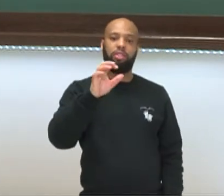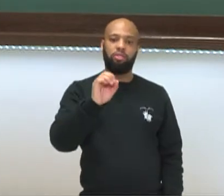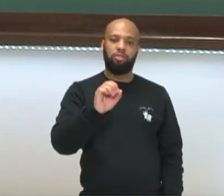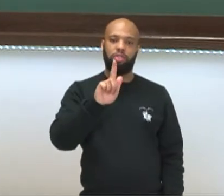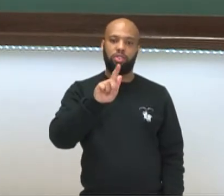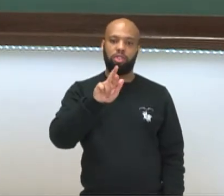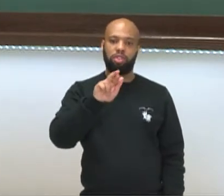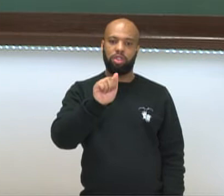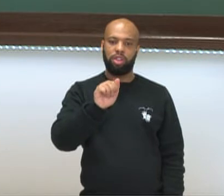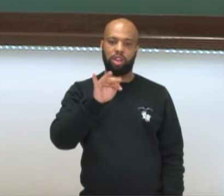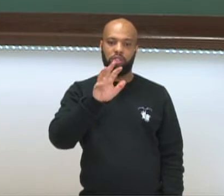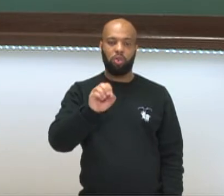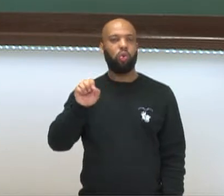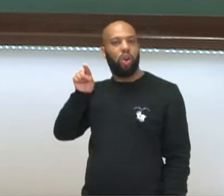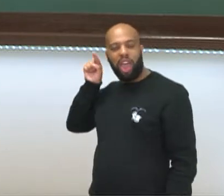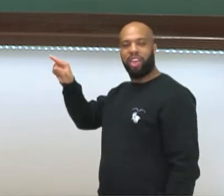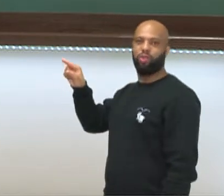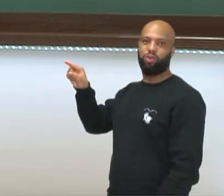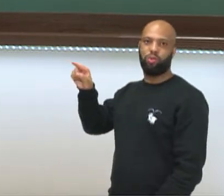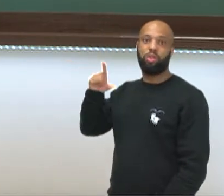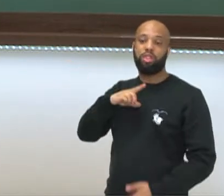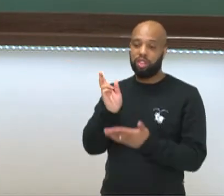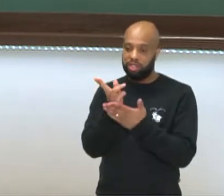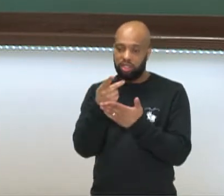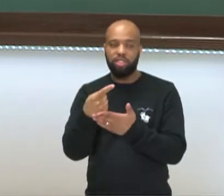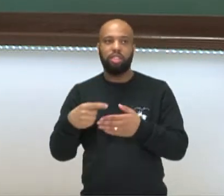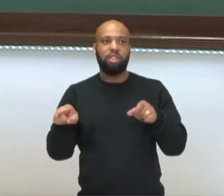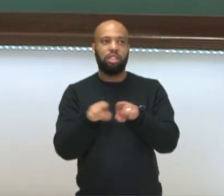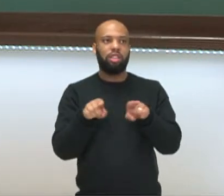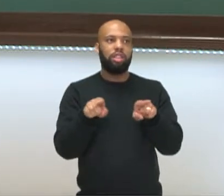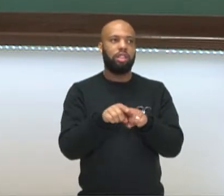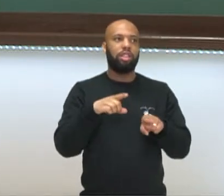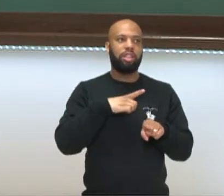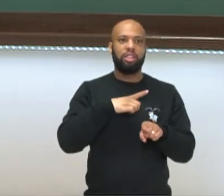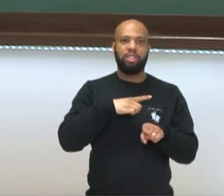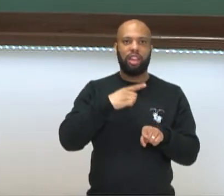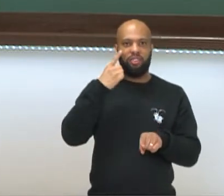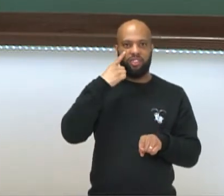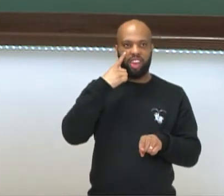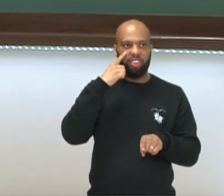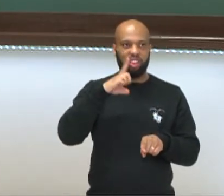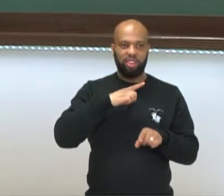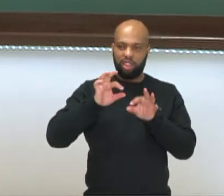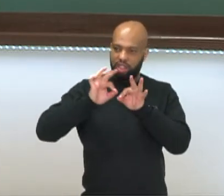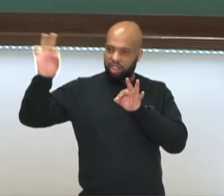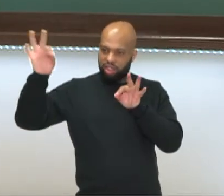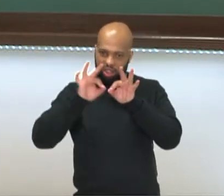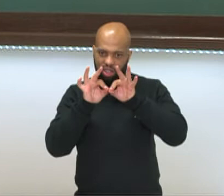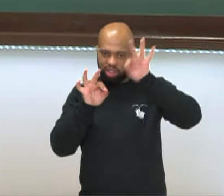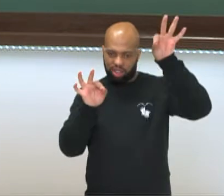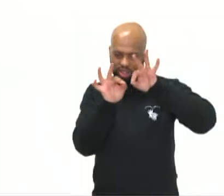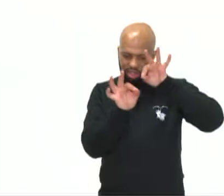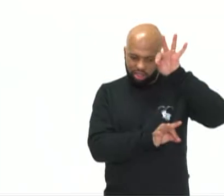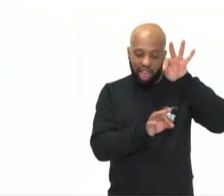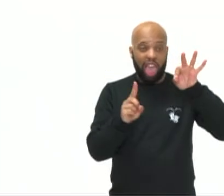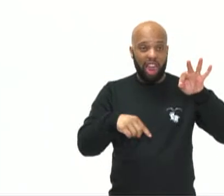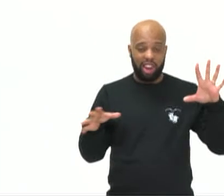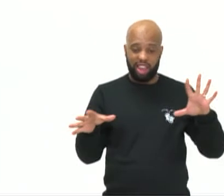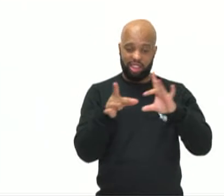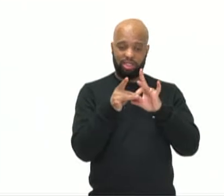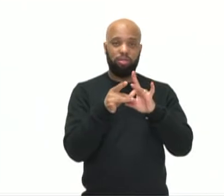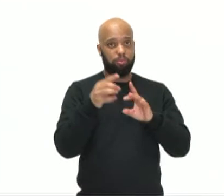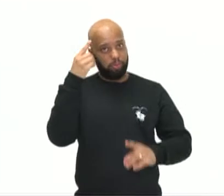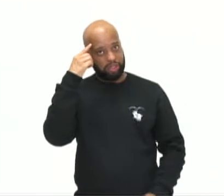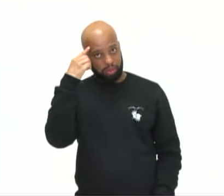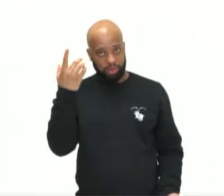que tem o desenho, que tem aí uma ligação entre uma ideia e outra. Esse